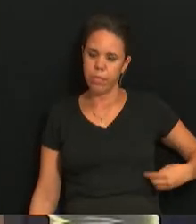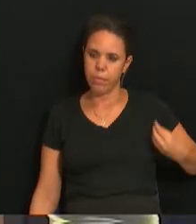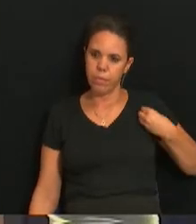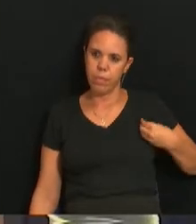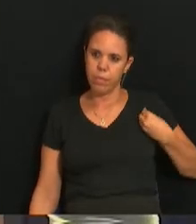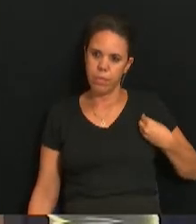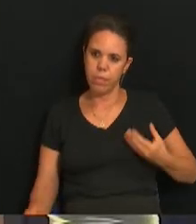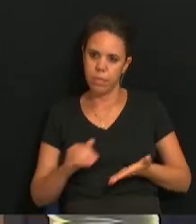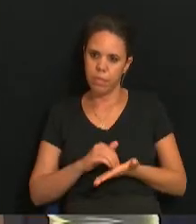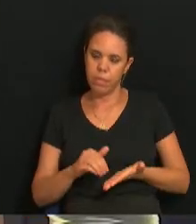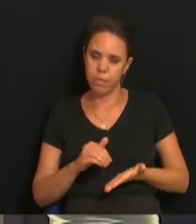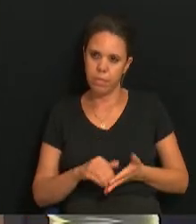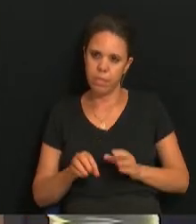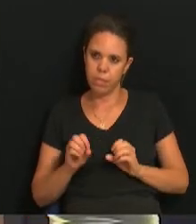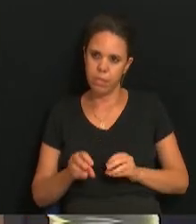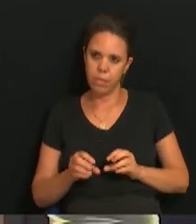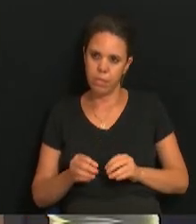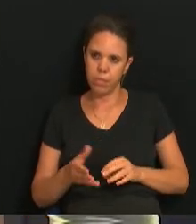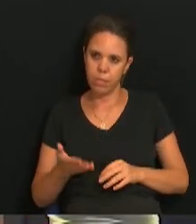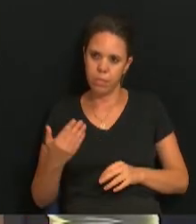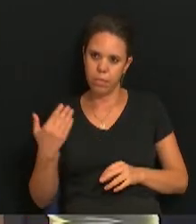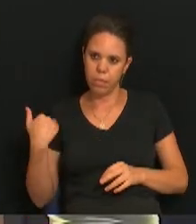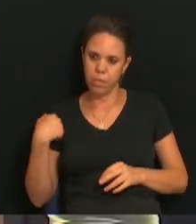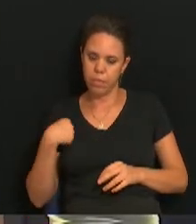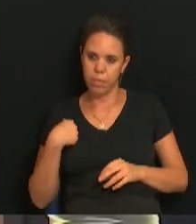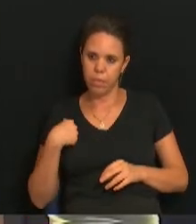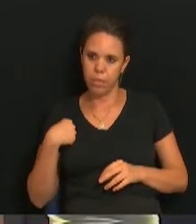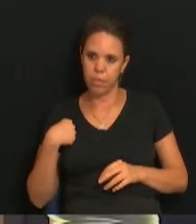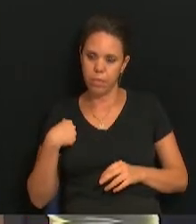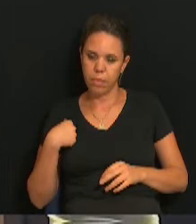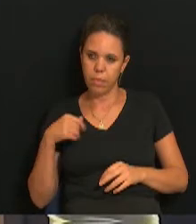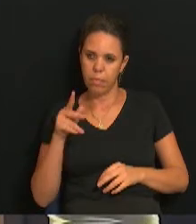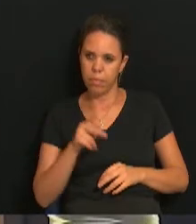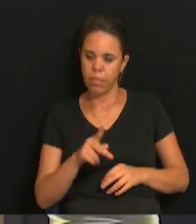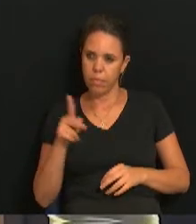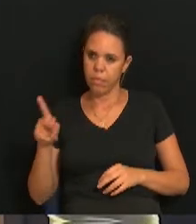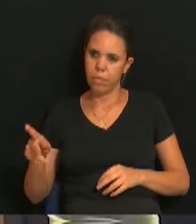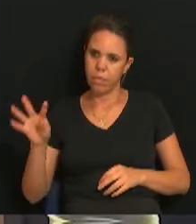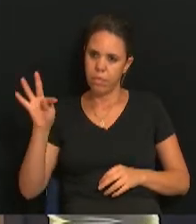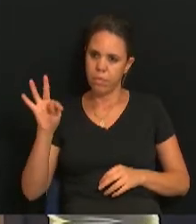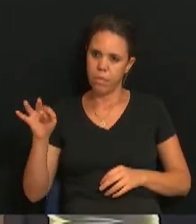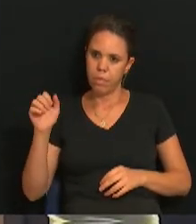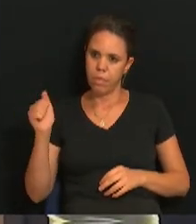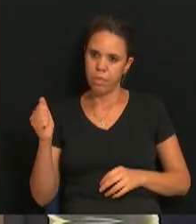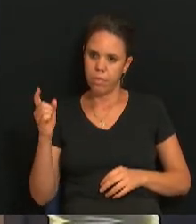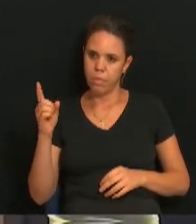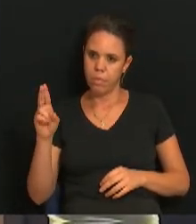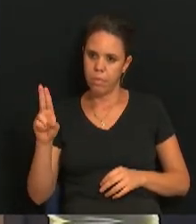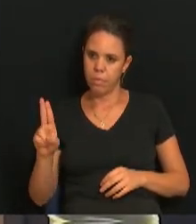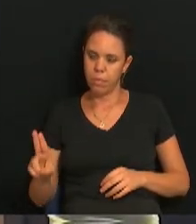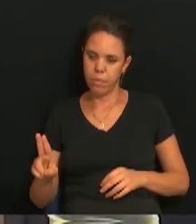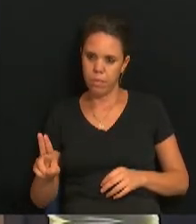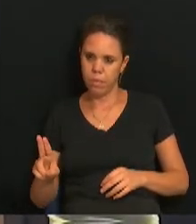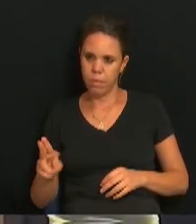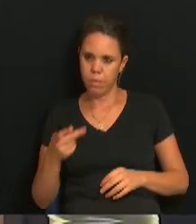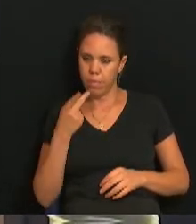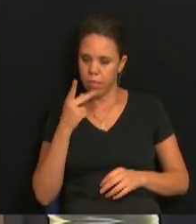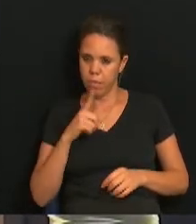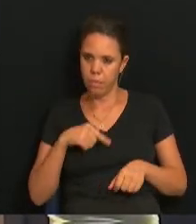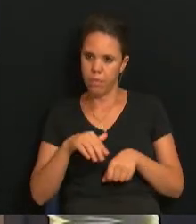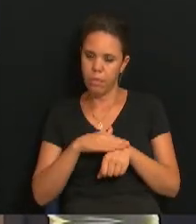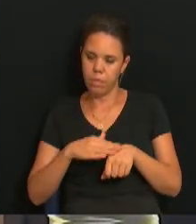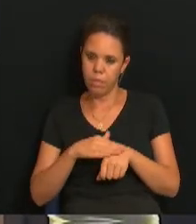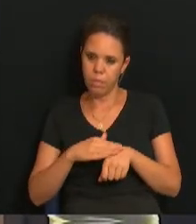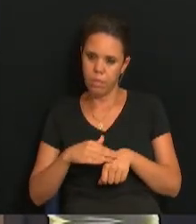secretário municipal de educação, o professor Tadeu, ele falou que tinha conversado, né,